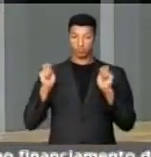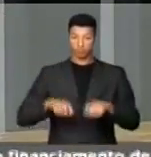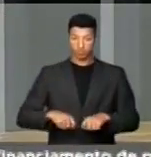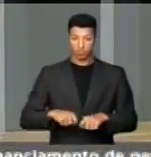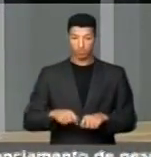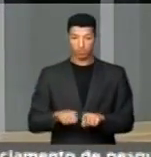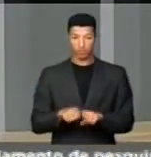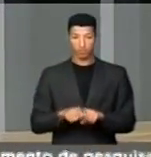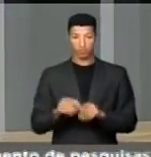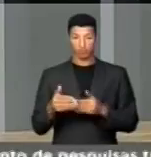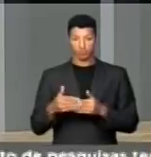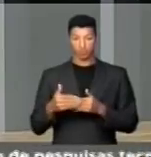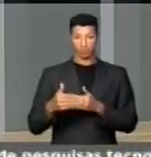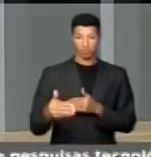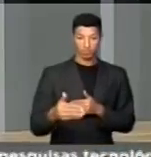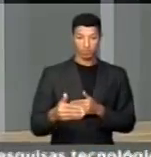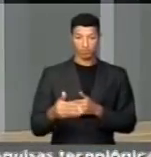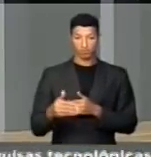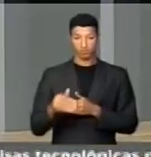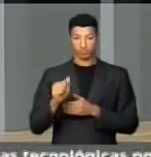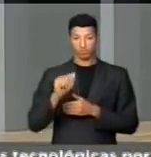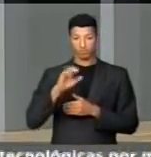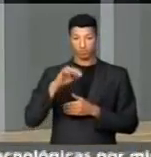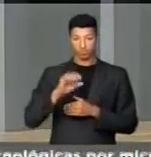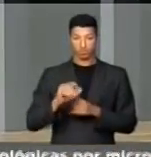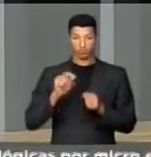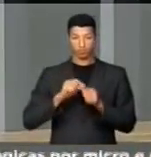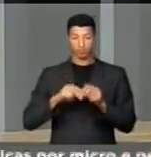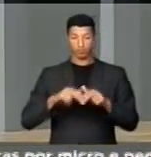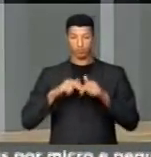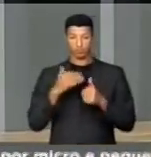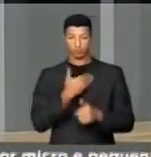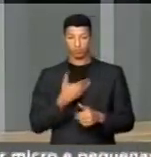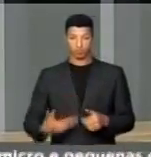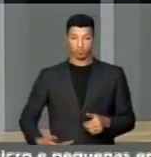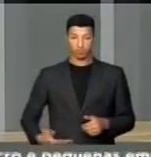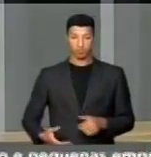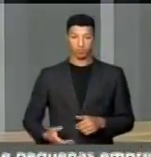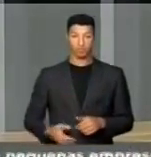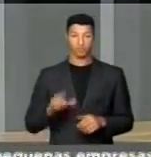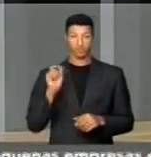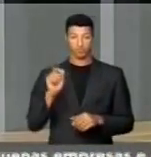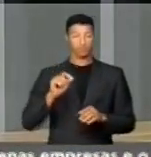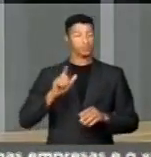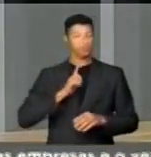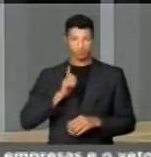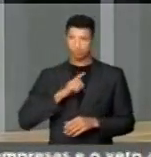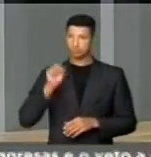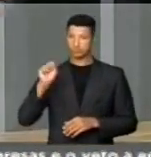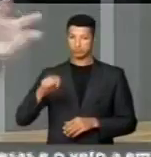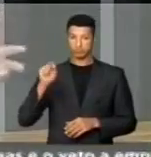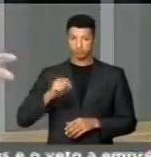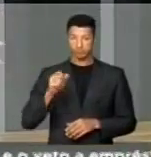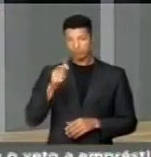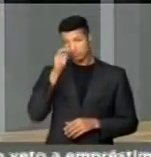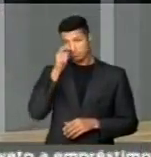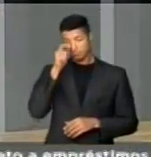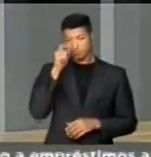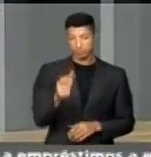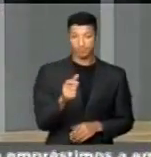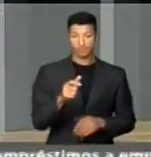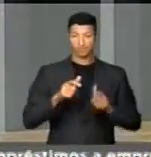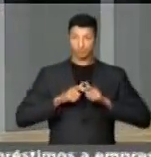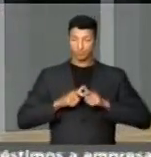possibilidades, e diante dos acenos feitos pelo governo brasileiro, de que tem sim interesse